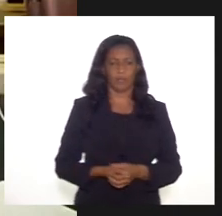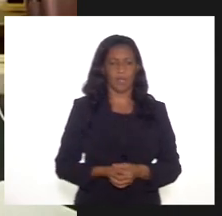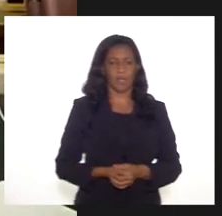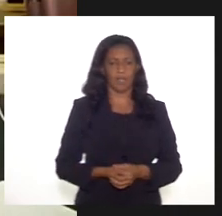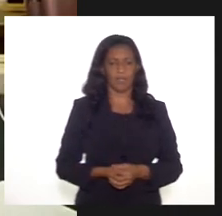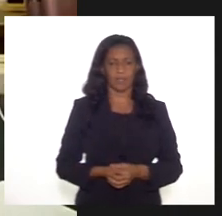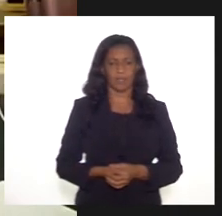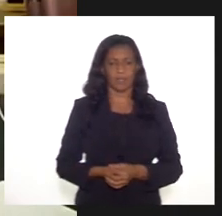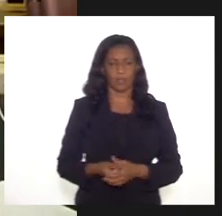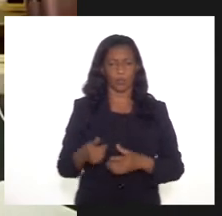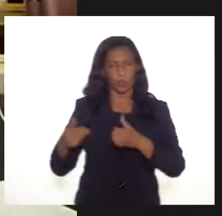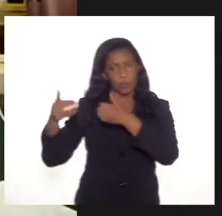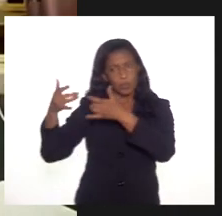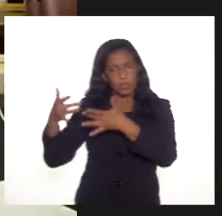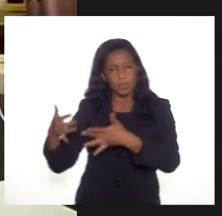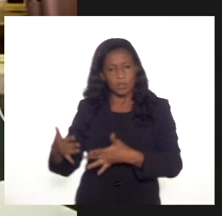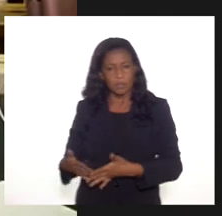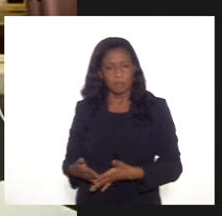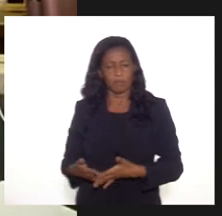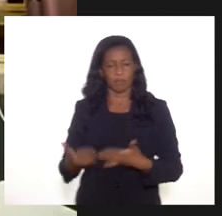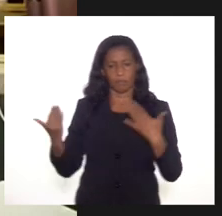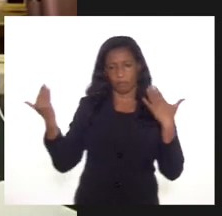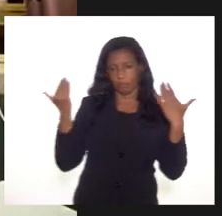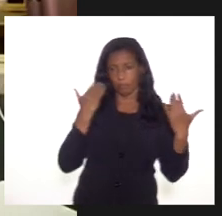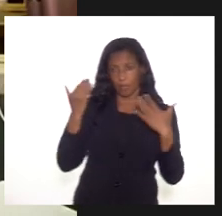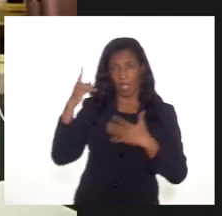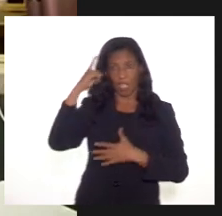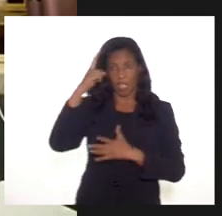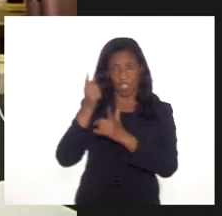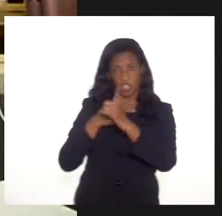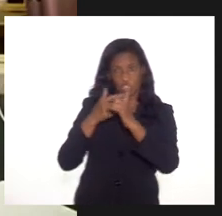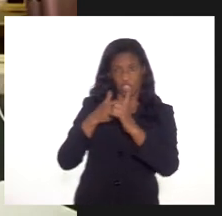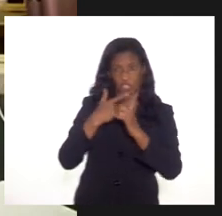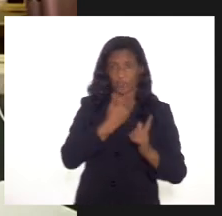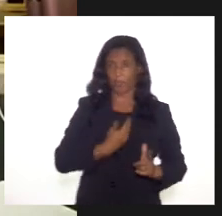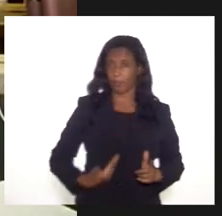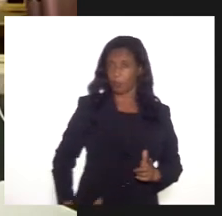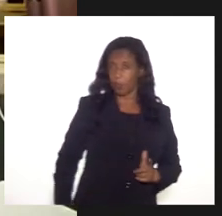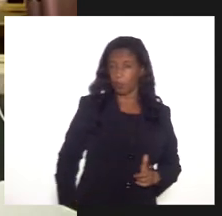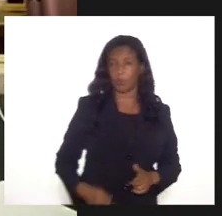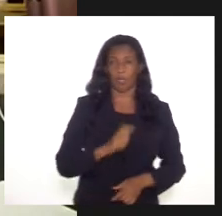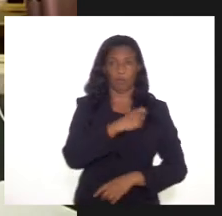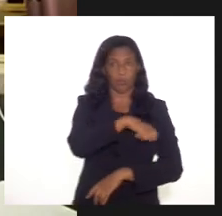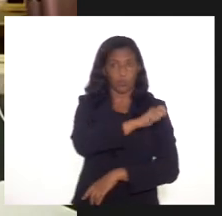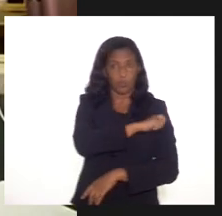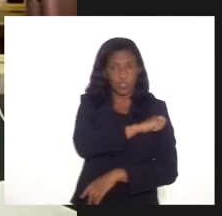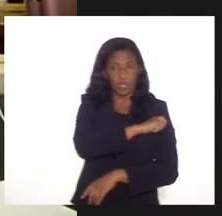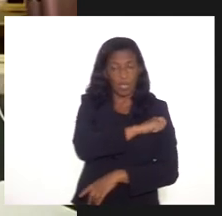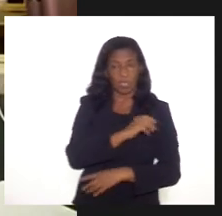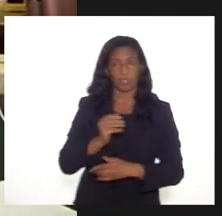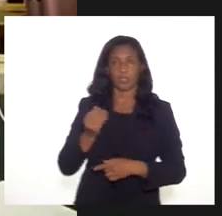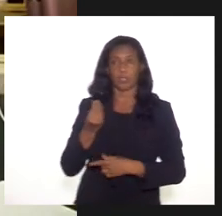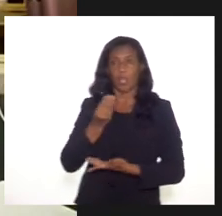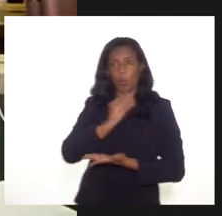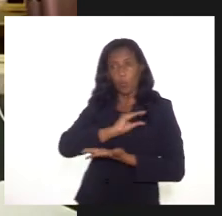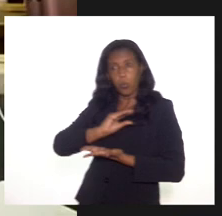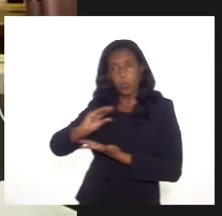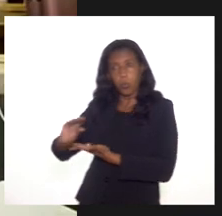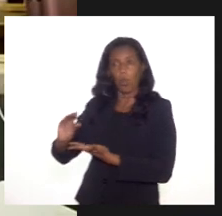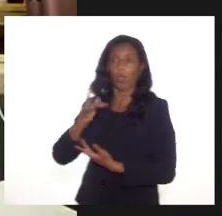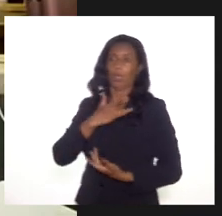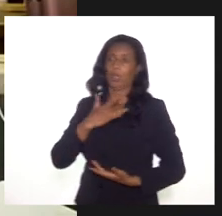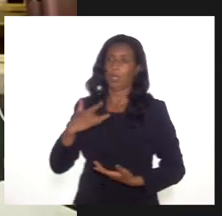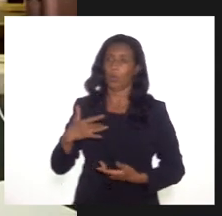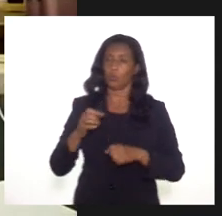os elementos relativos à dívida pública, aos benefícios fiscais, à aplicação dos recursos na